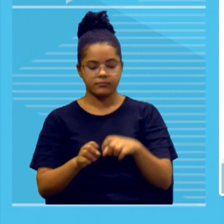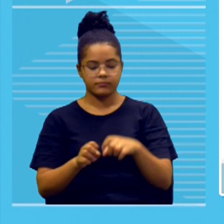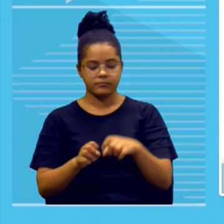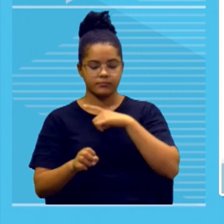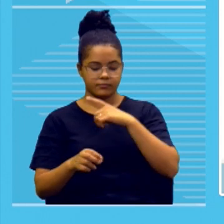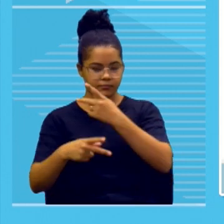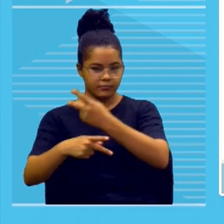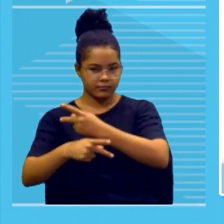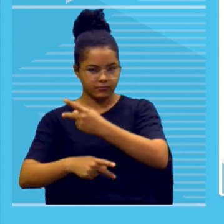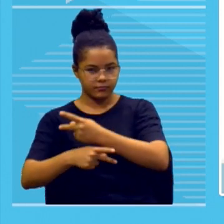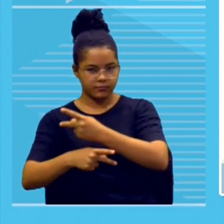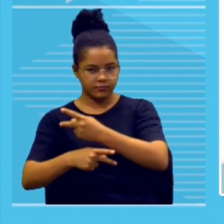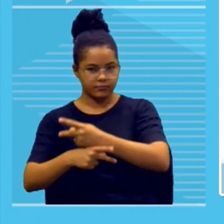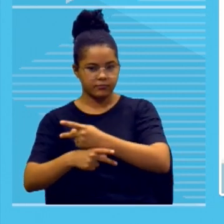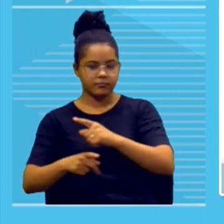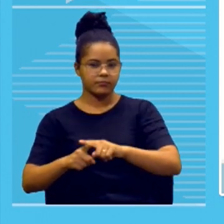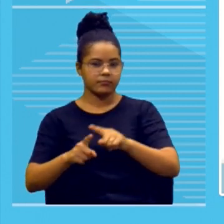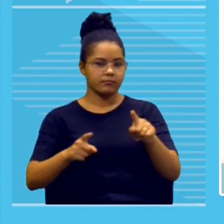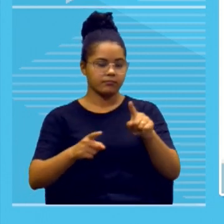oração vai ser adjetiva